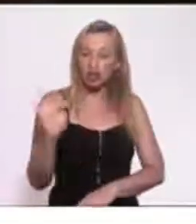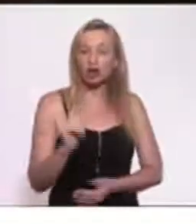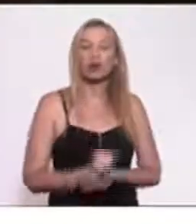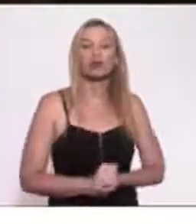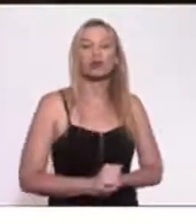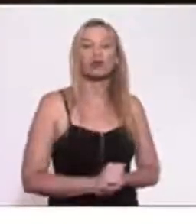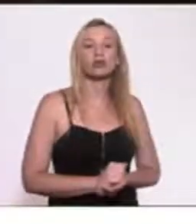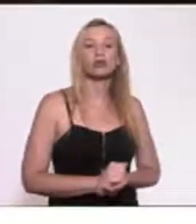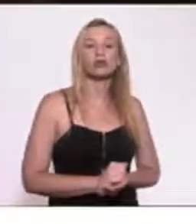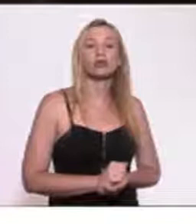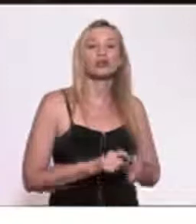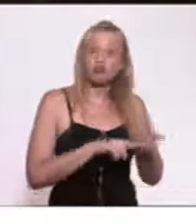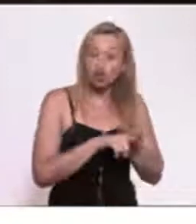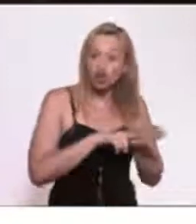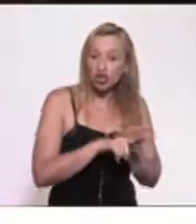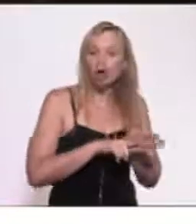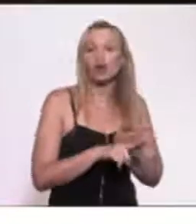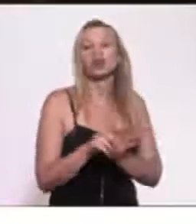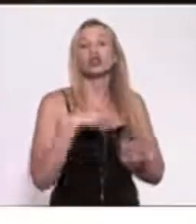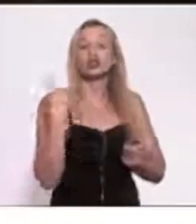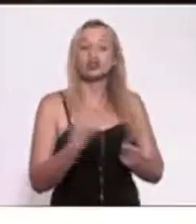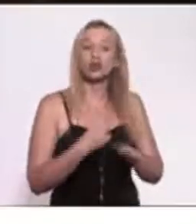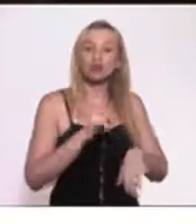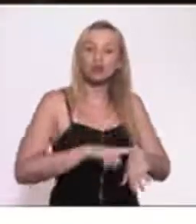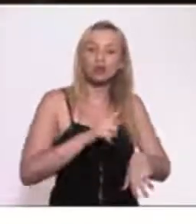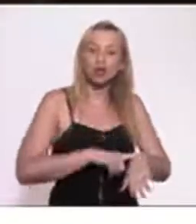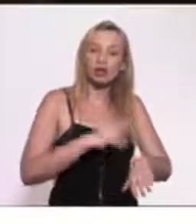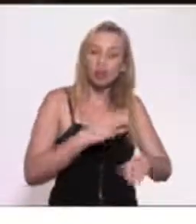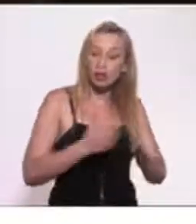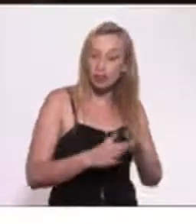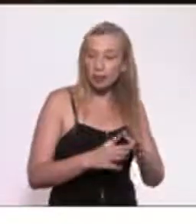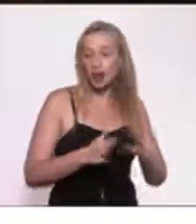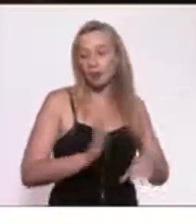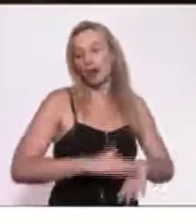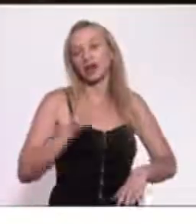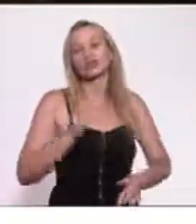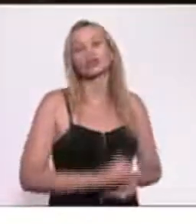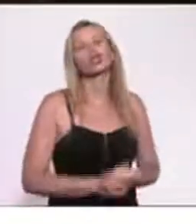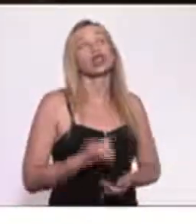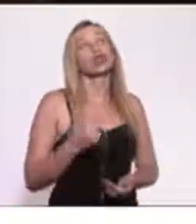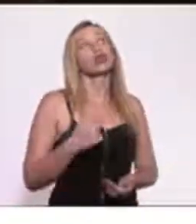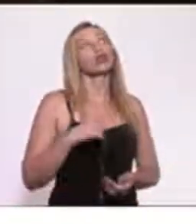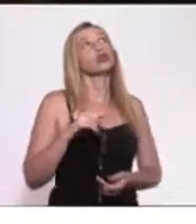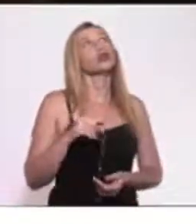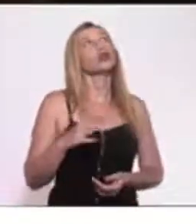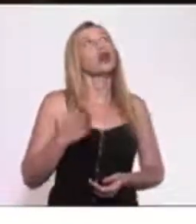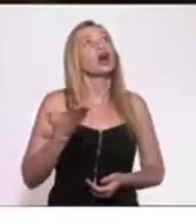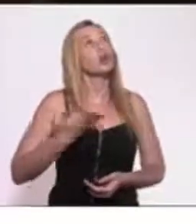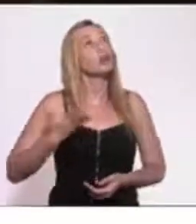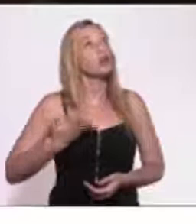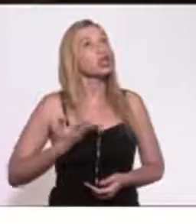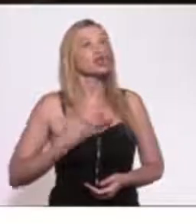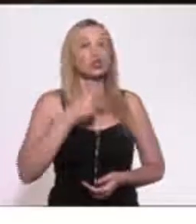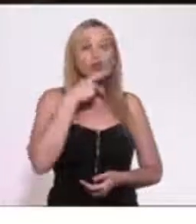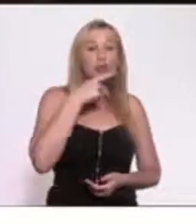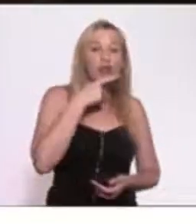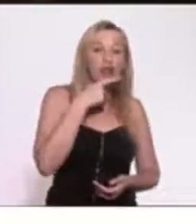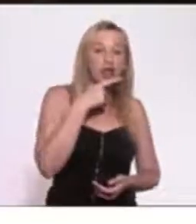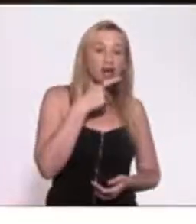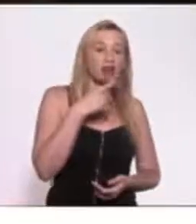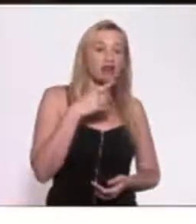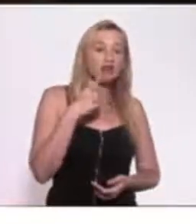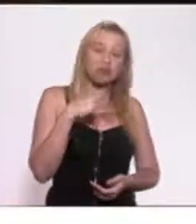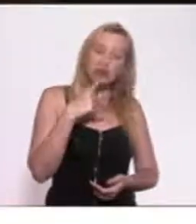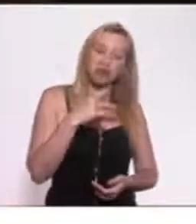seria nós estendermos esse período de calamidade. Porém, eu fui convencido aqui por meus colegas parlamentares que não é necessário.